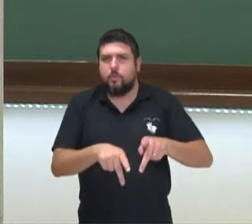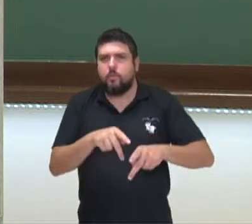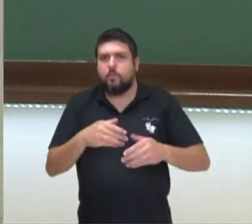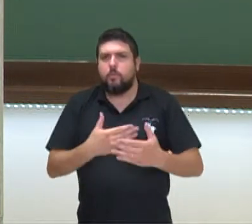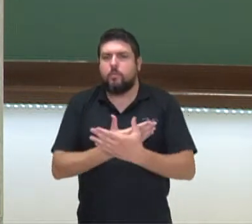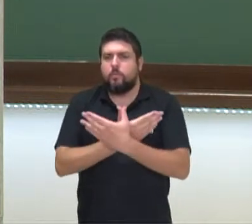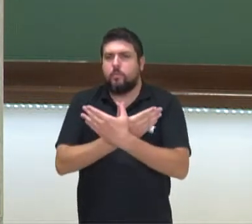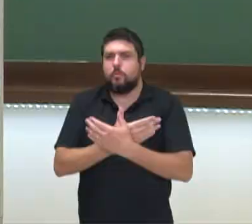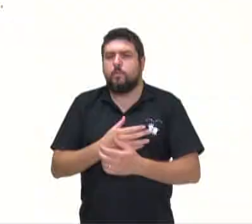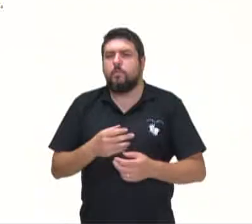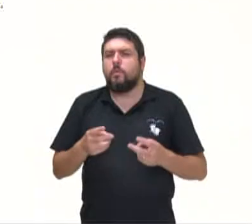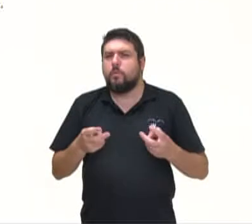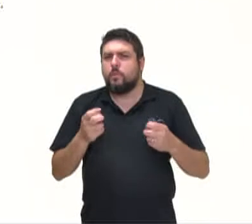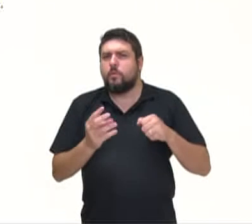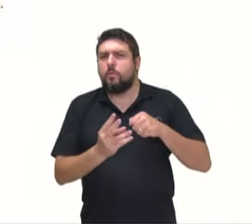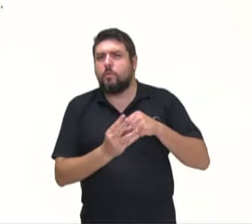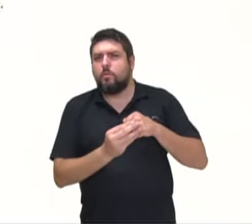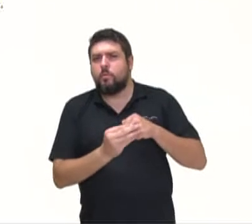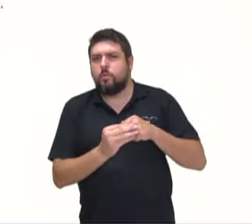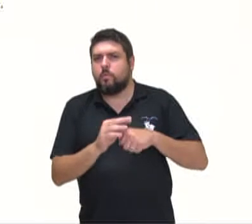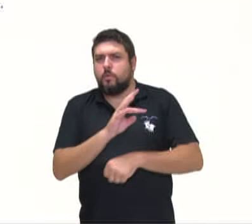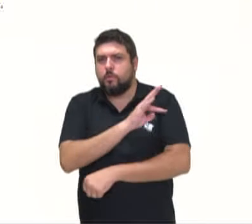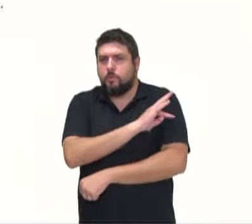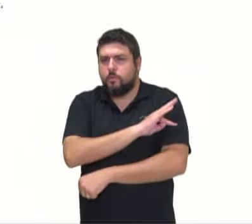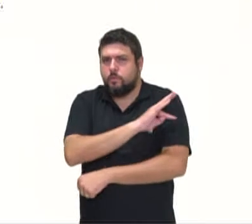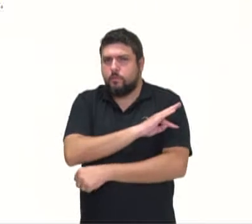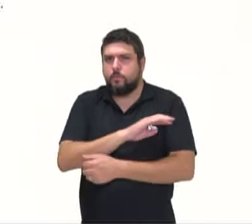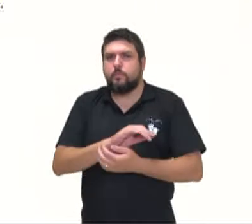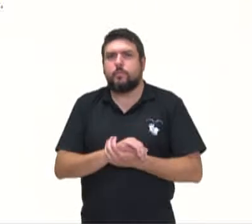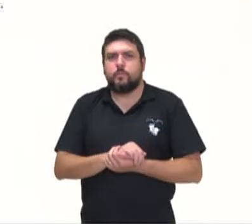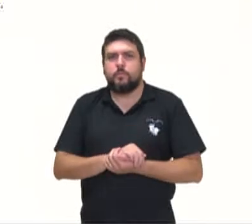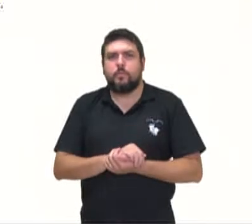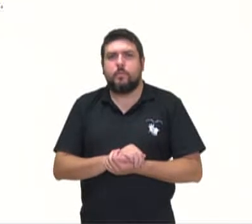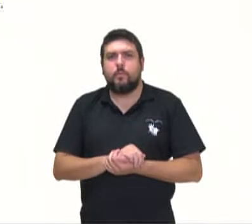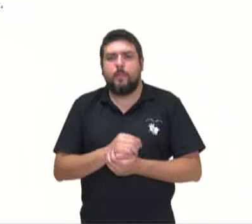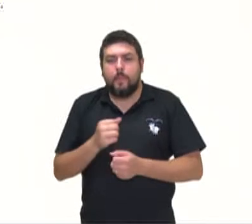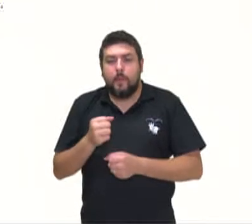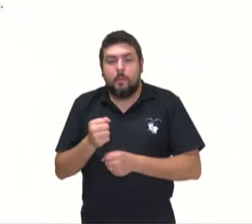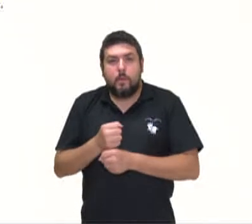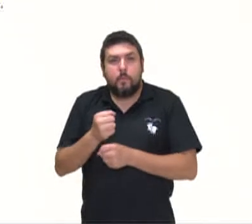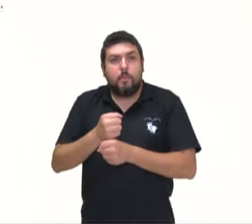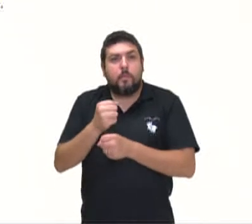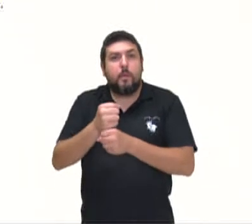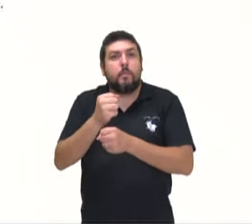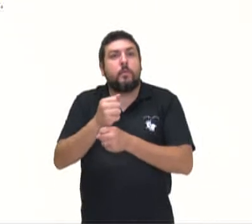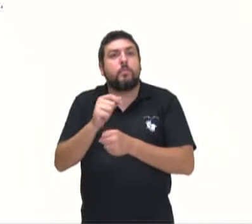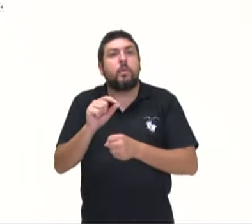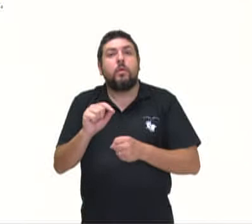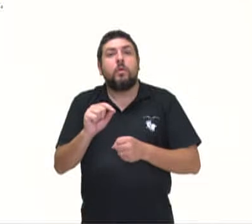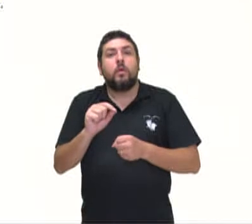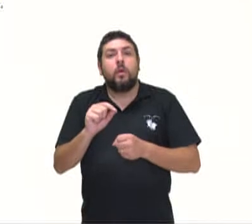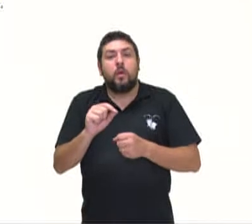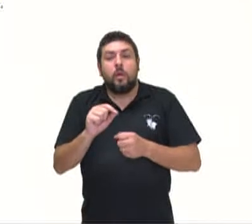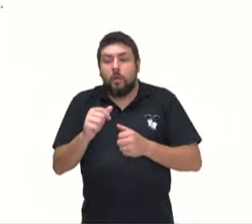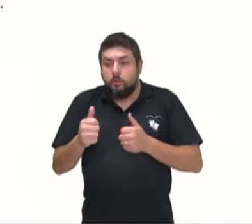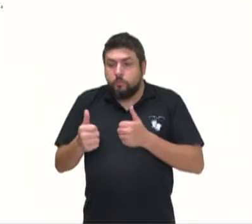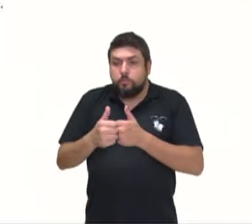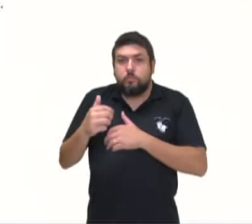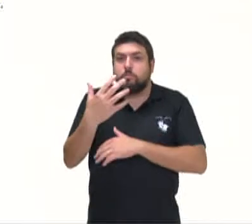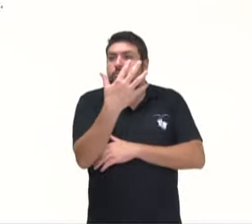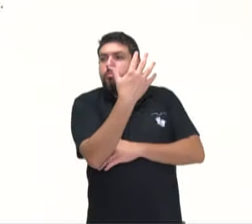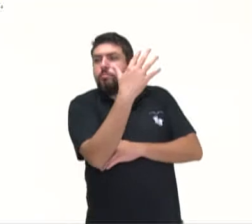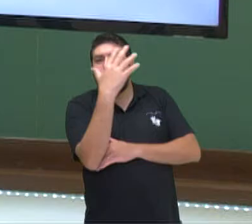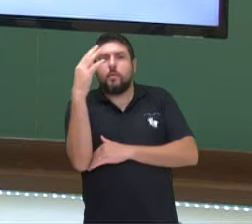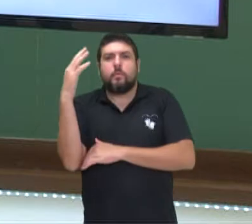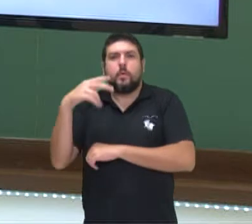conhecimento técnico, né? Os edifícios construídos pelos maias no meio de uma floresta, né? Ali na região da Guatemala.